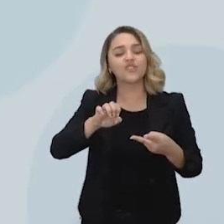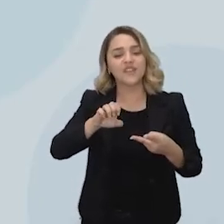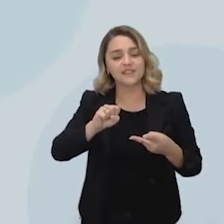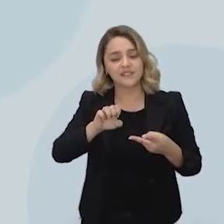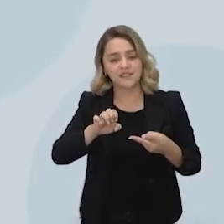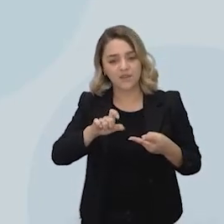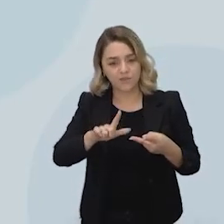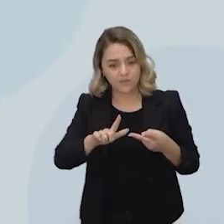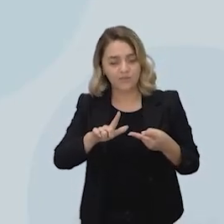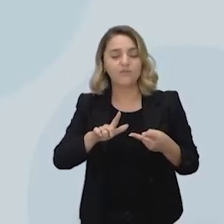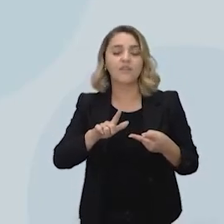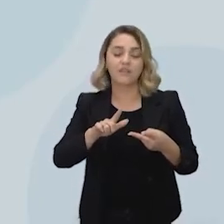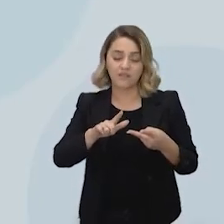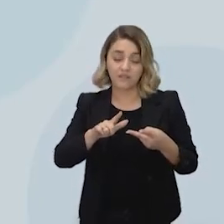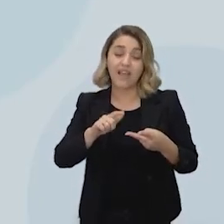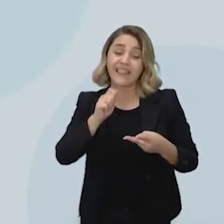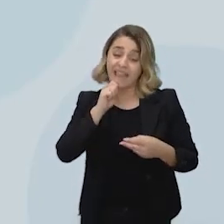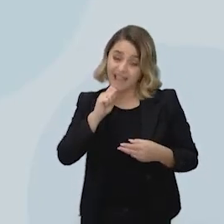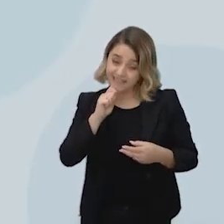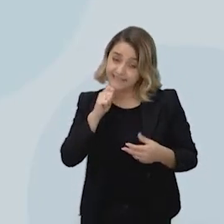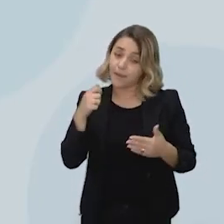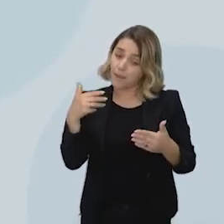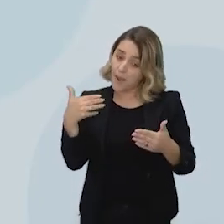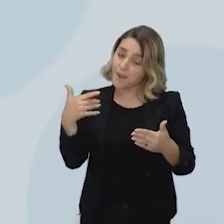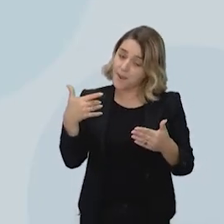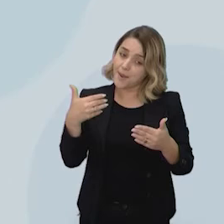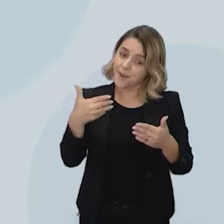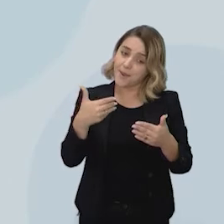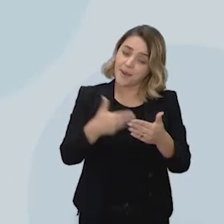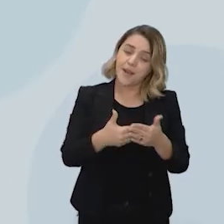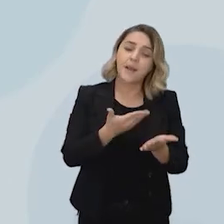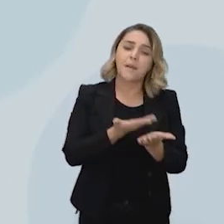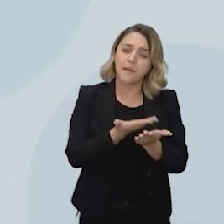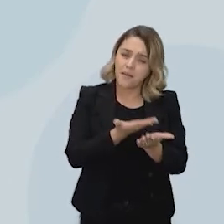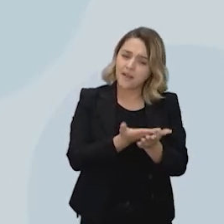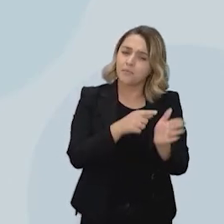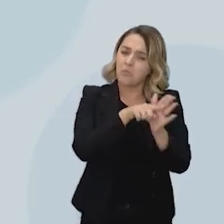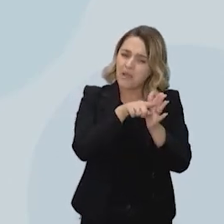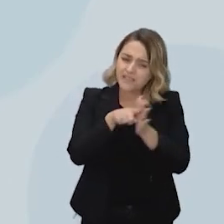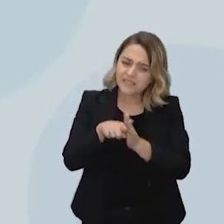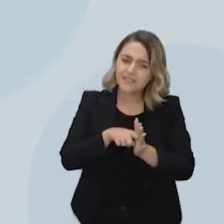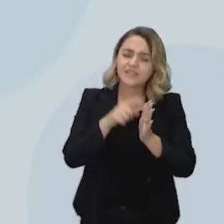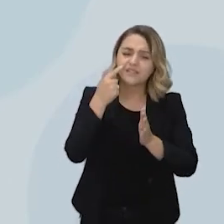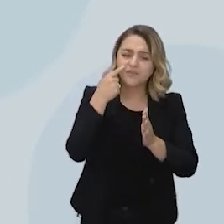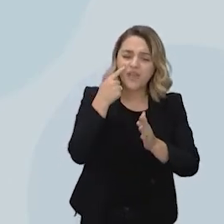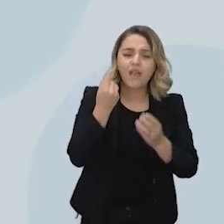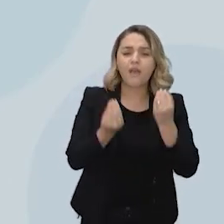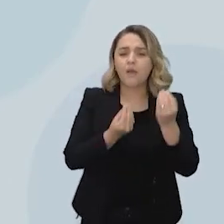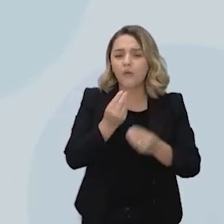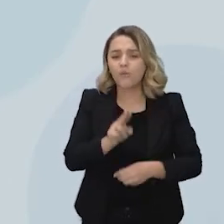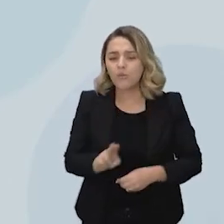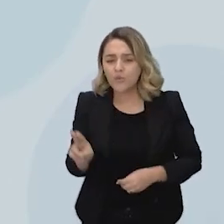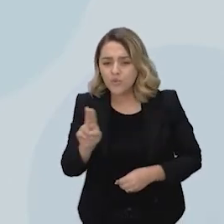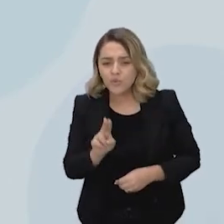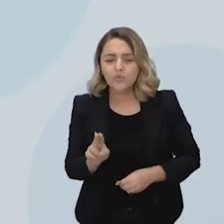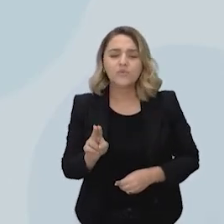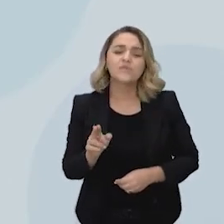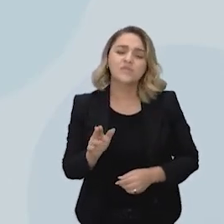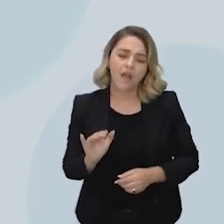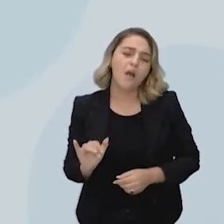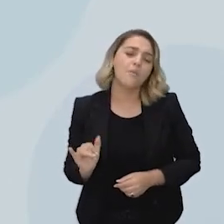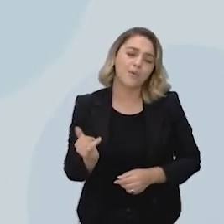Então, assim, ainda tem muita pesquisa acontecendo para ver essa questão de uso, de mercado, mas ele tem